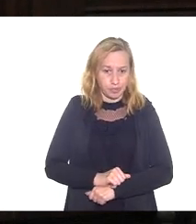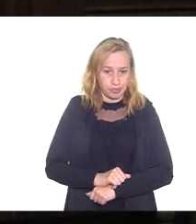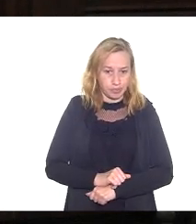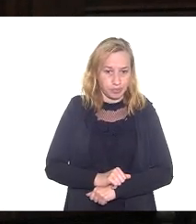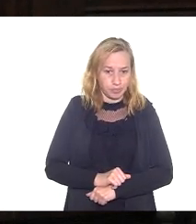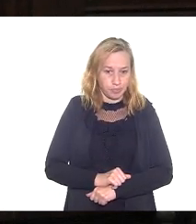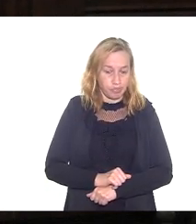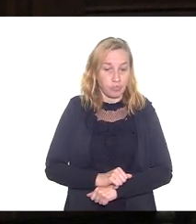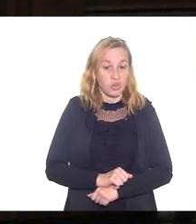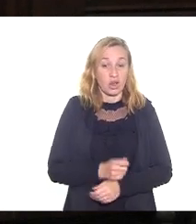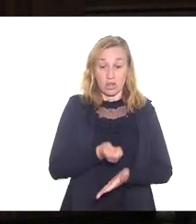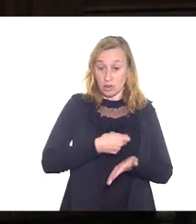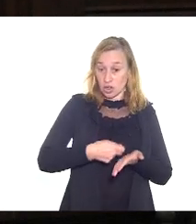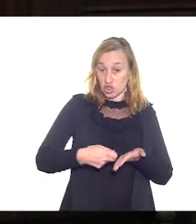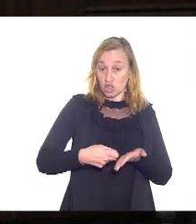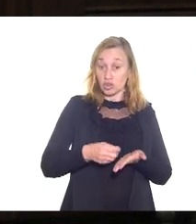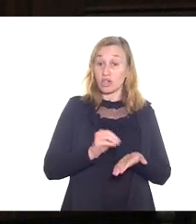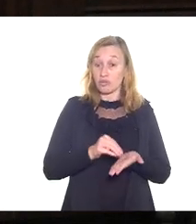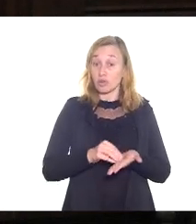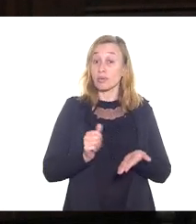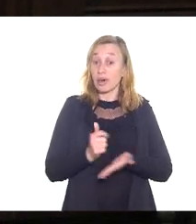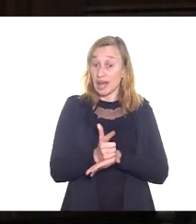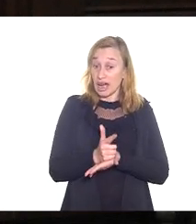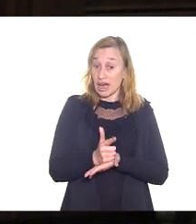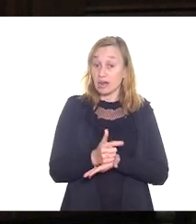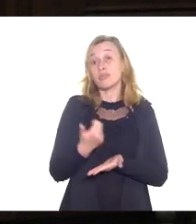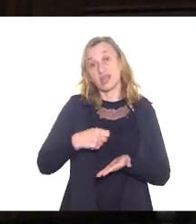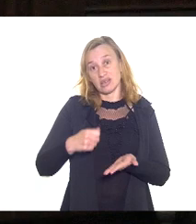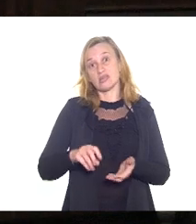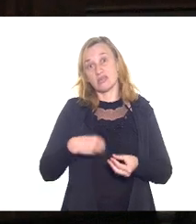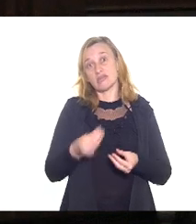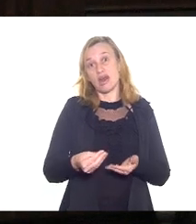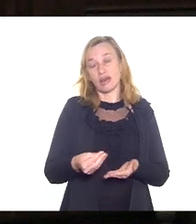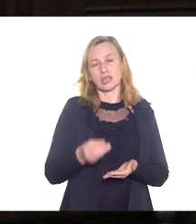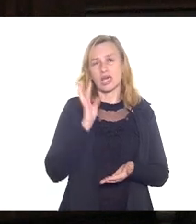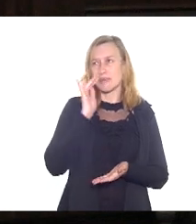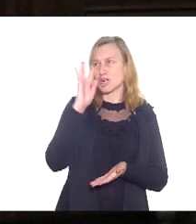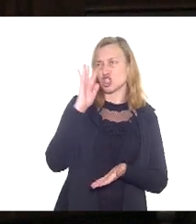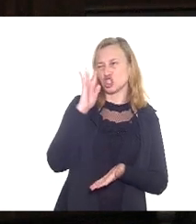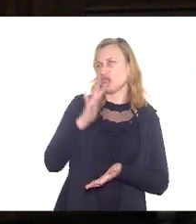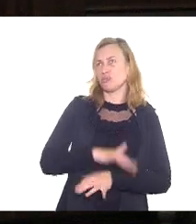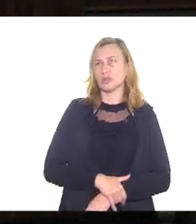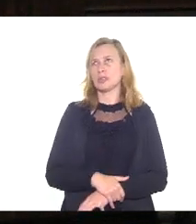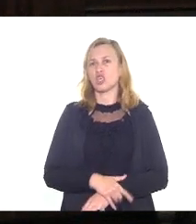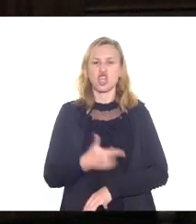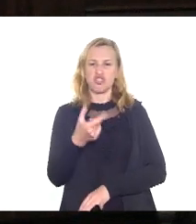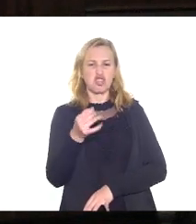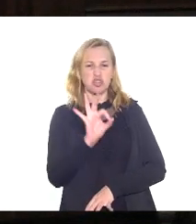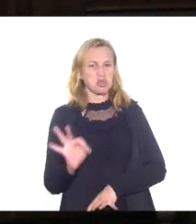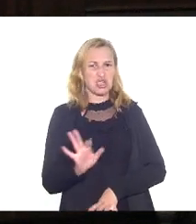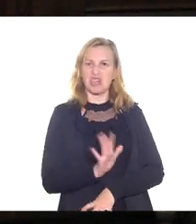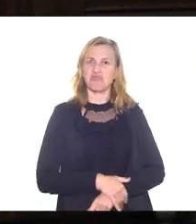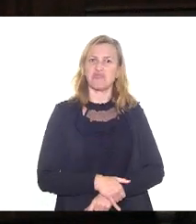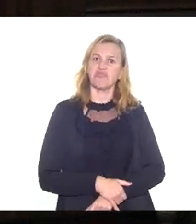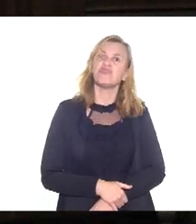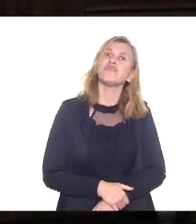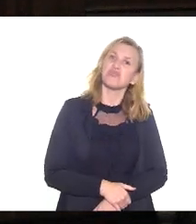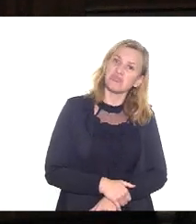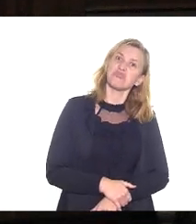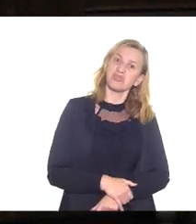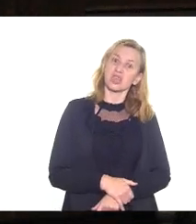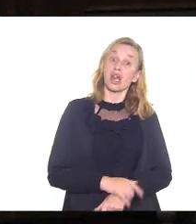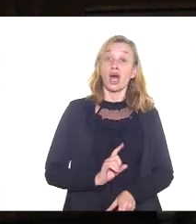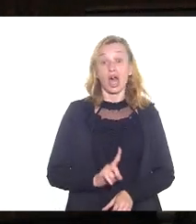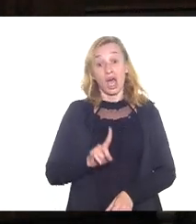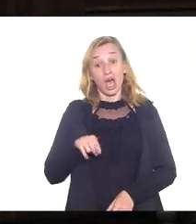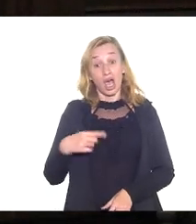que o inscrito em restos a pagar tem que dar. Imaginemos que seja 20%.